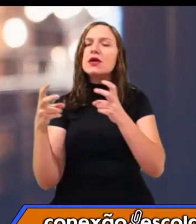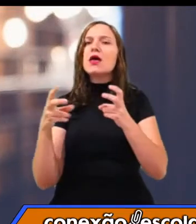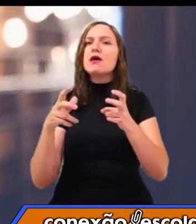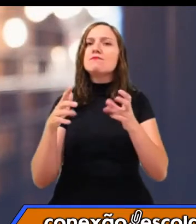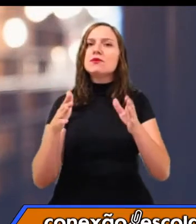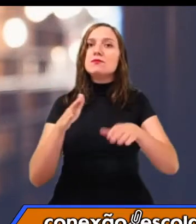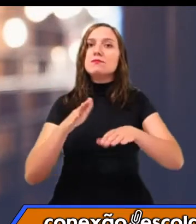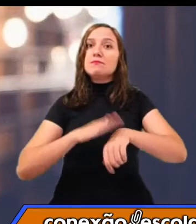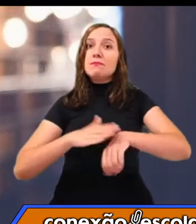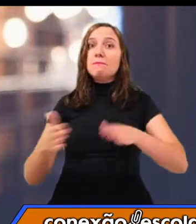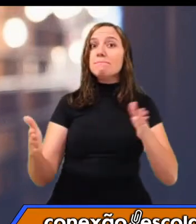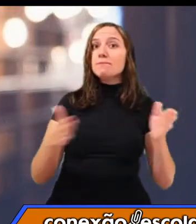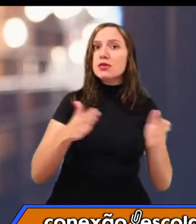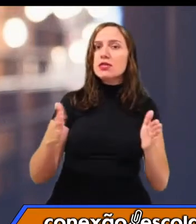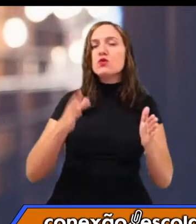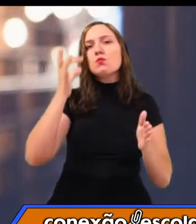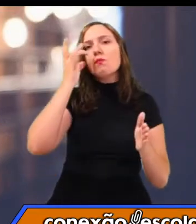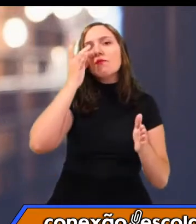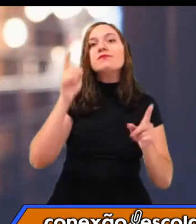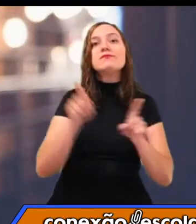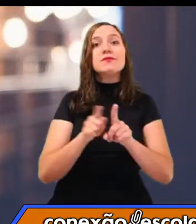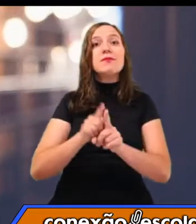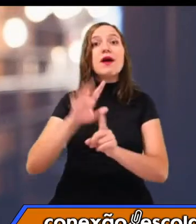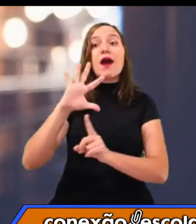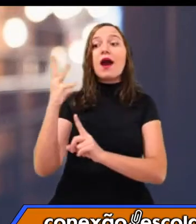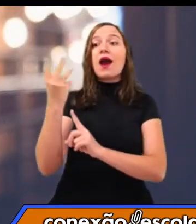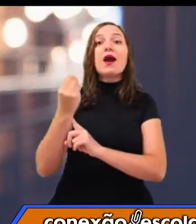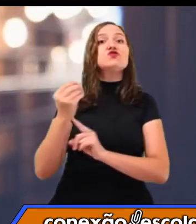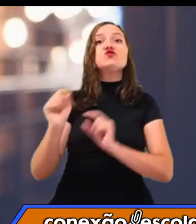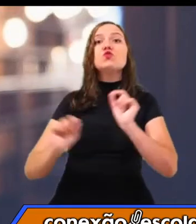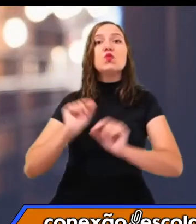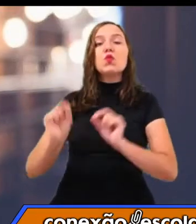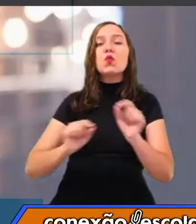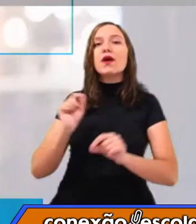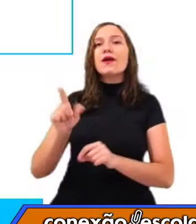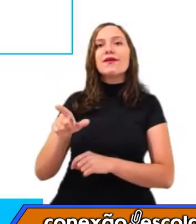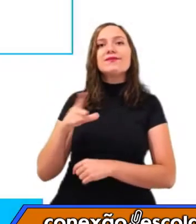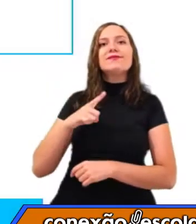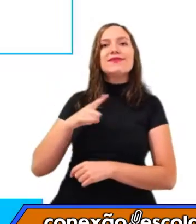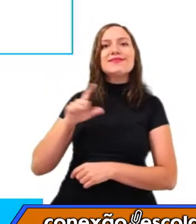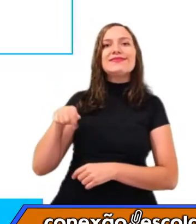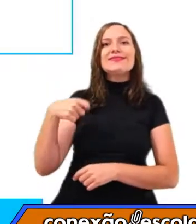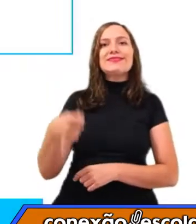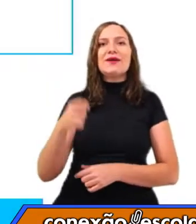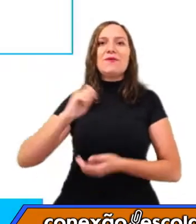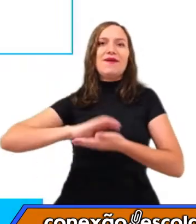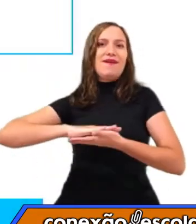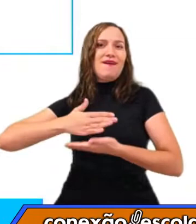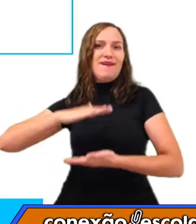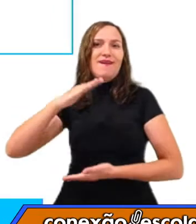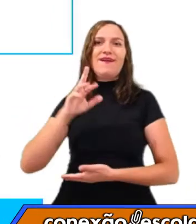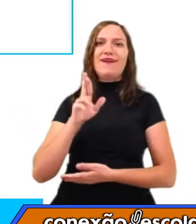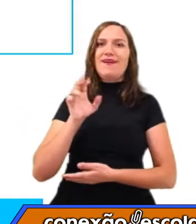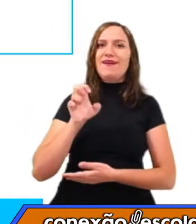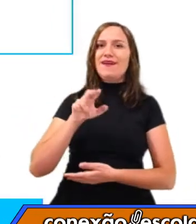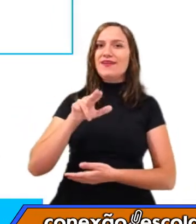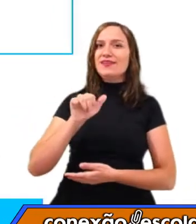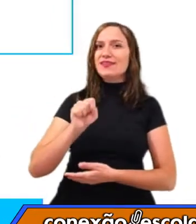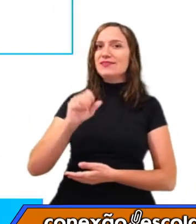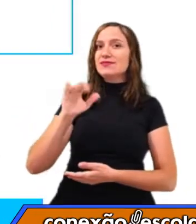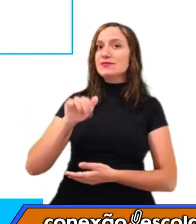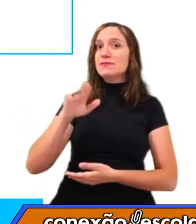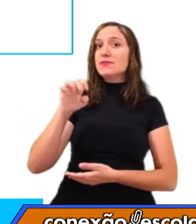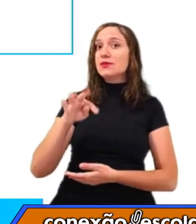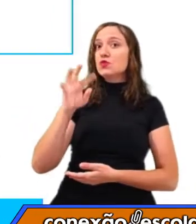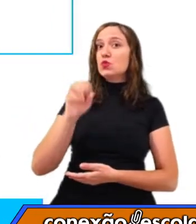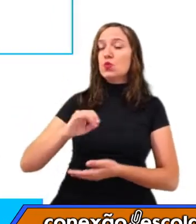um movimento nas artes que ficou conhecido com o nome de Renascimento. O Renascimento foi